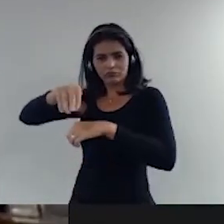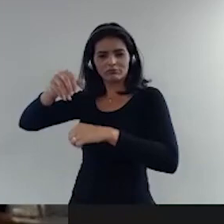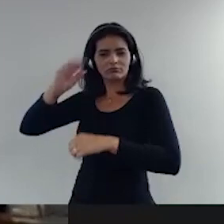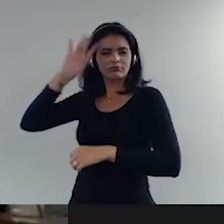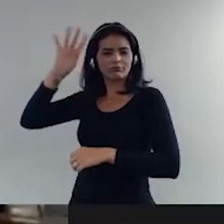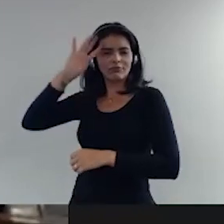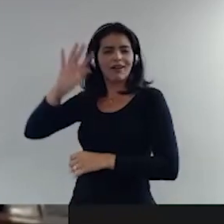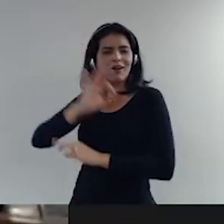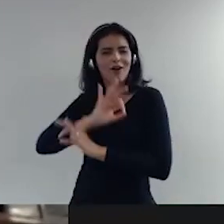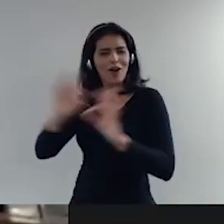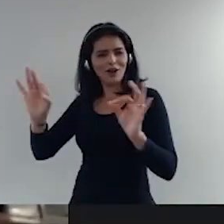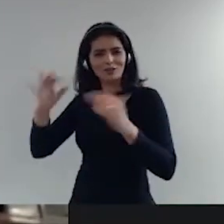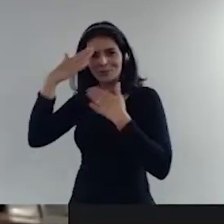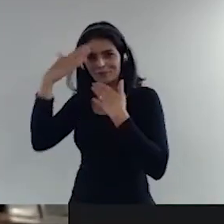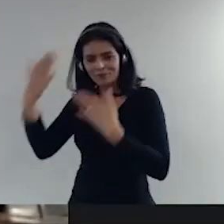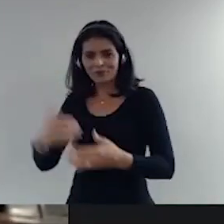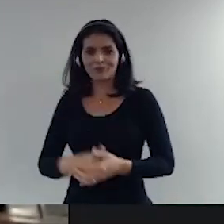reflexões.